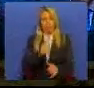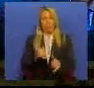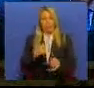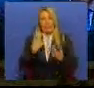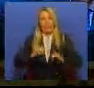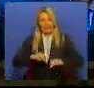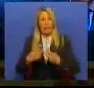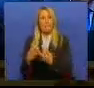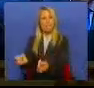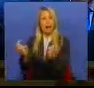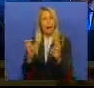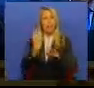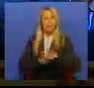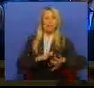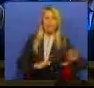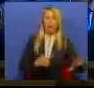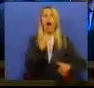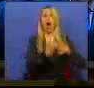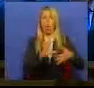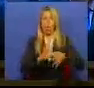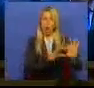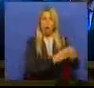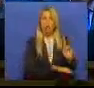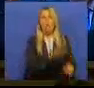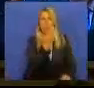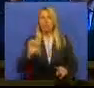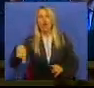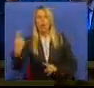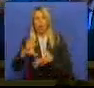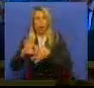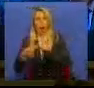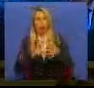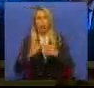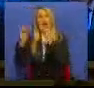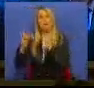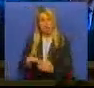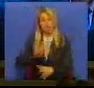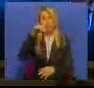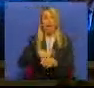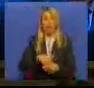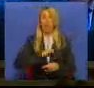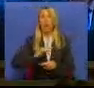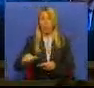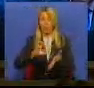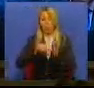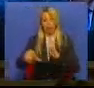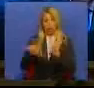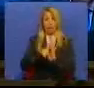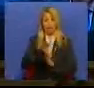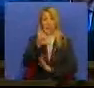umas mais logicamente, outras menos, votem contra o projeto de lei do CDS, eu gostava de vos